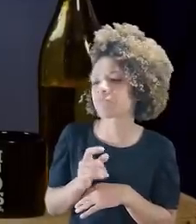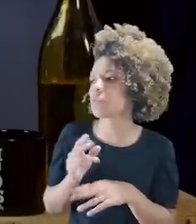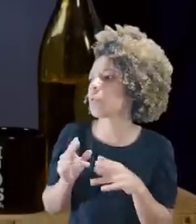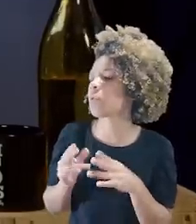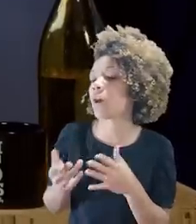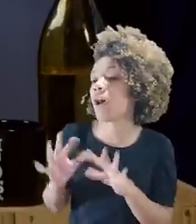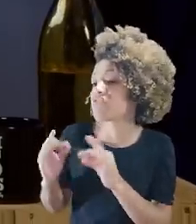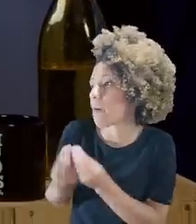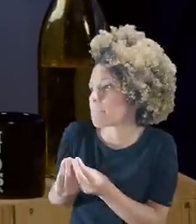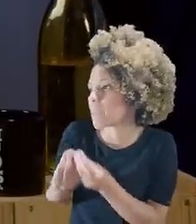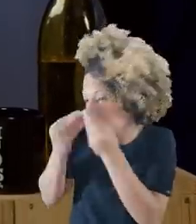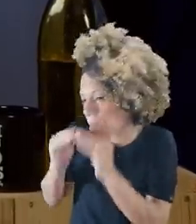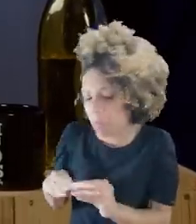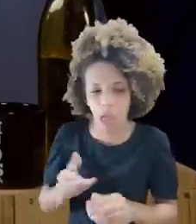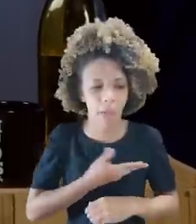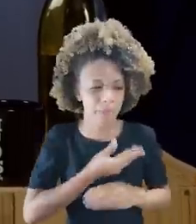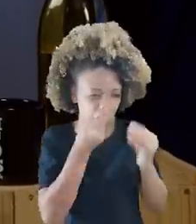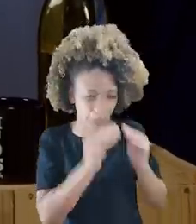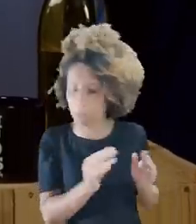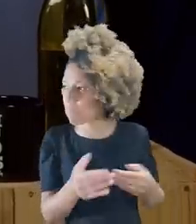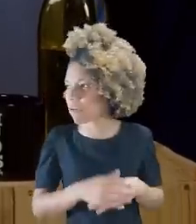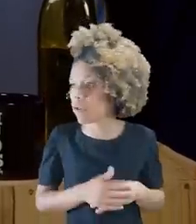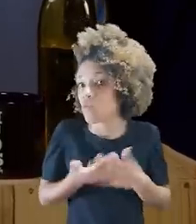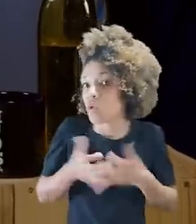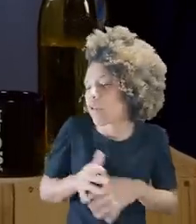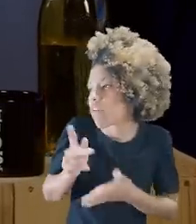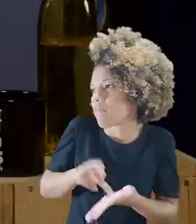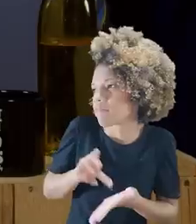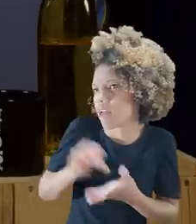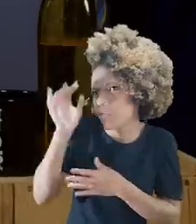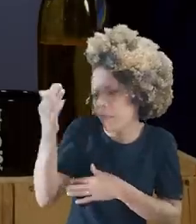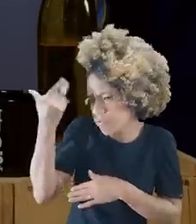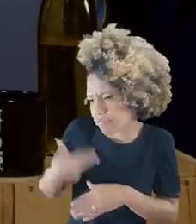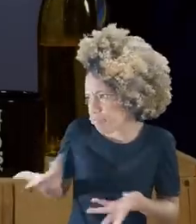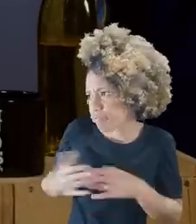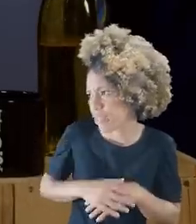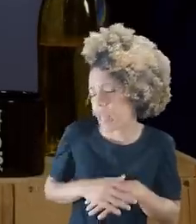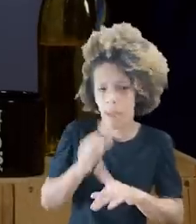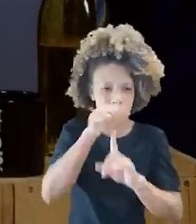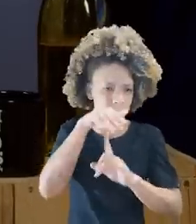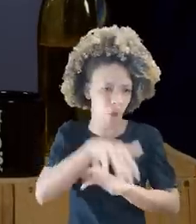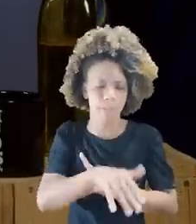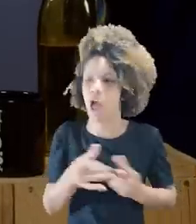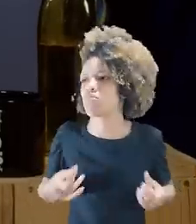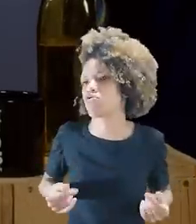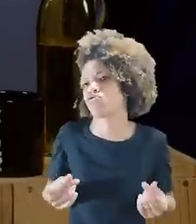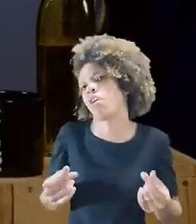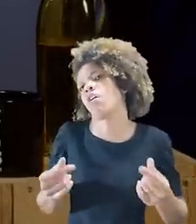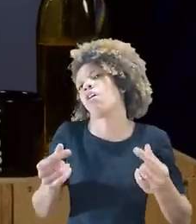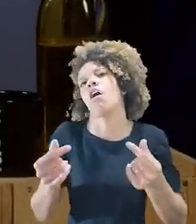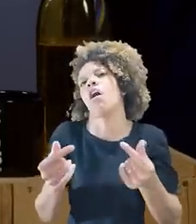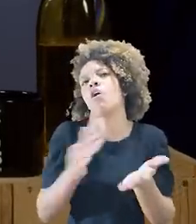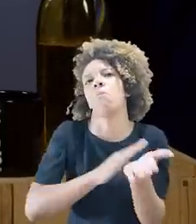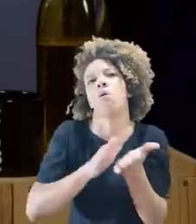fama e se ela quer ajuda entende ela vai querer o quê ela vai querer um remédio ou então se ela